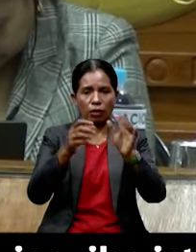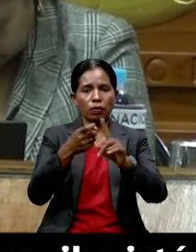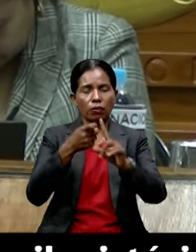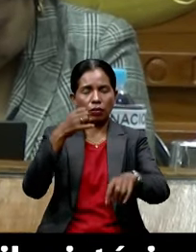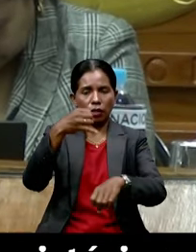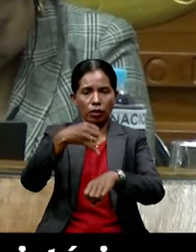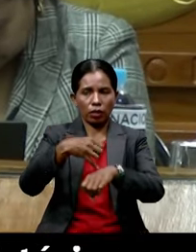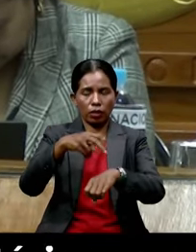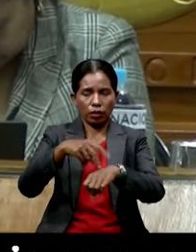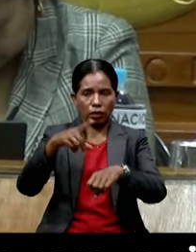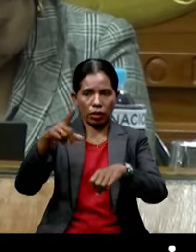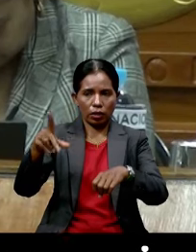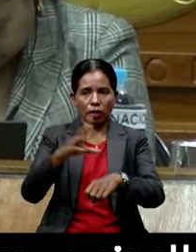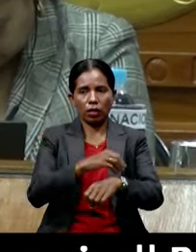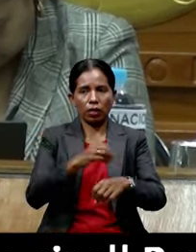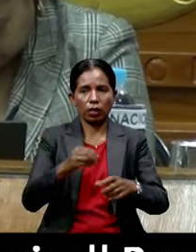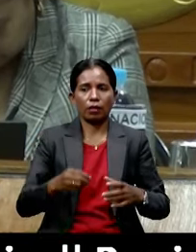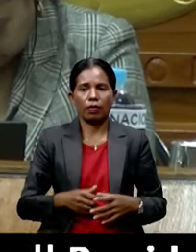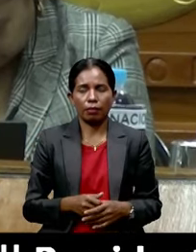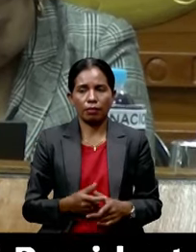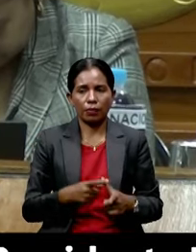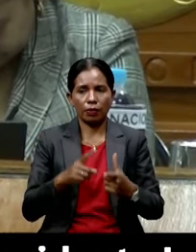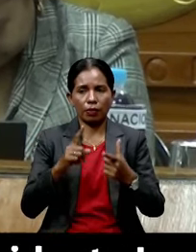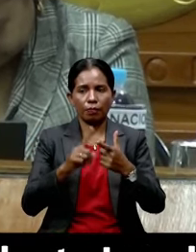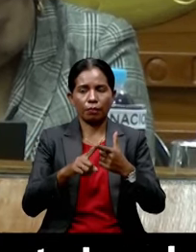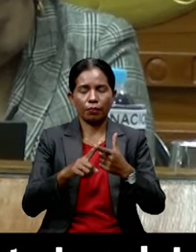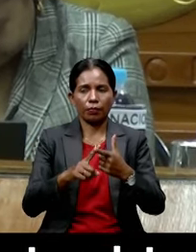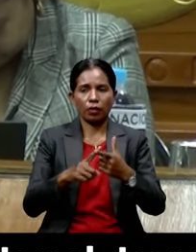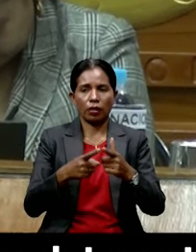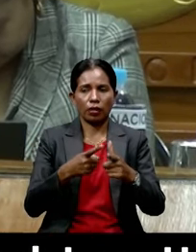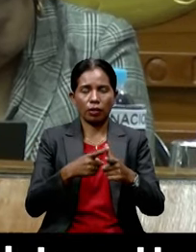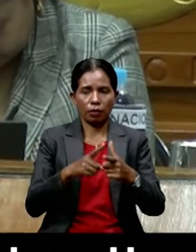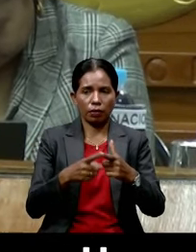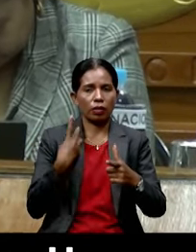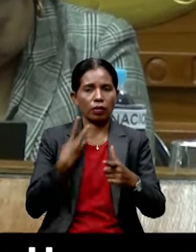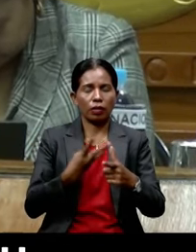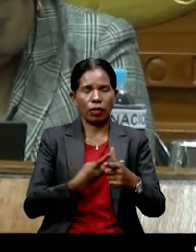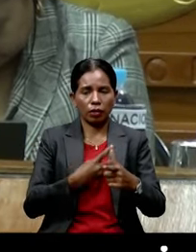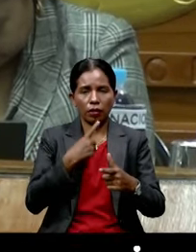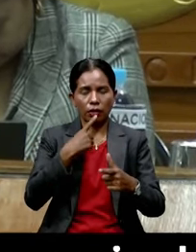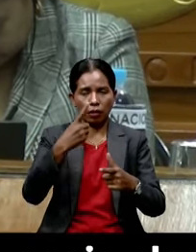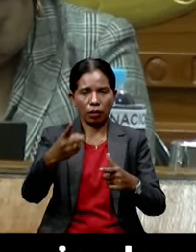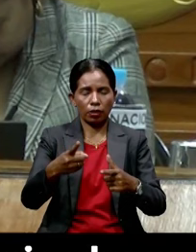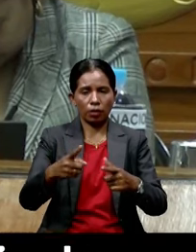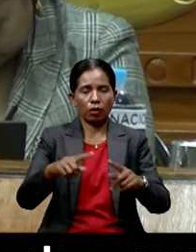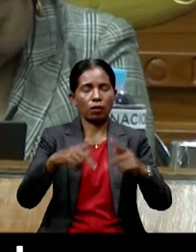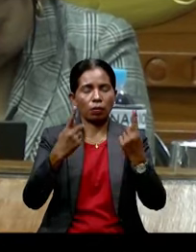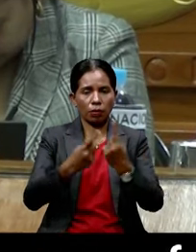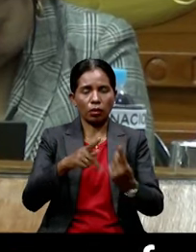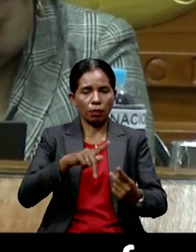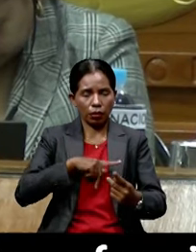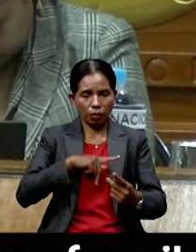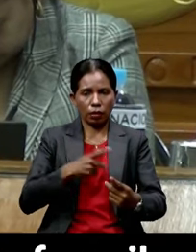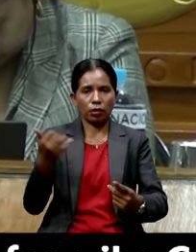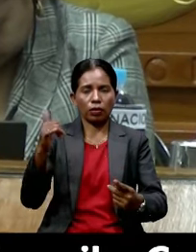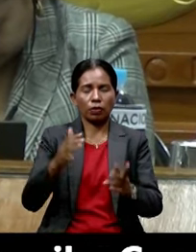que está bom Foreign Direct Investment. Depois, íamos encorajar para o setor privado se a Rudi Hassai,